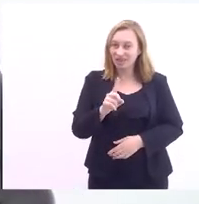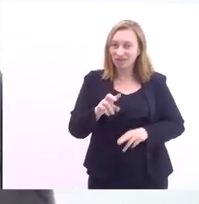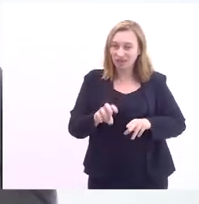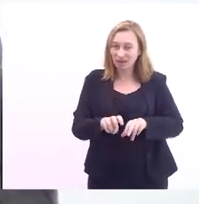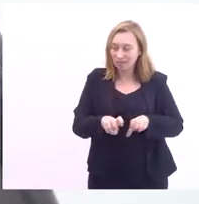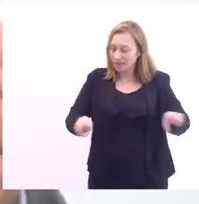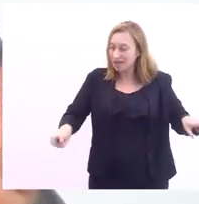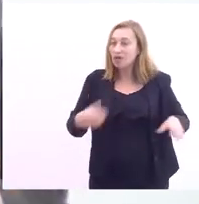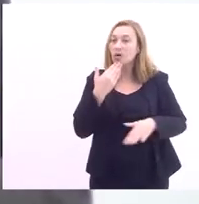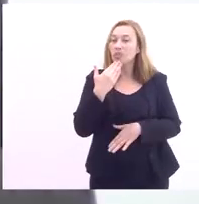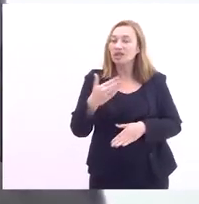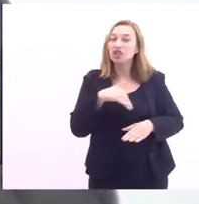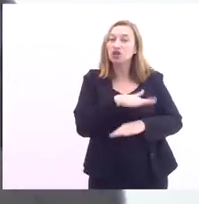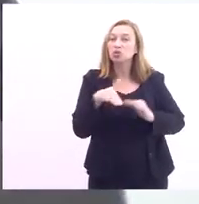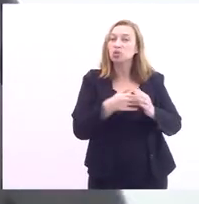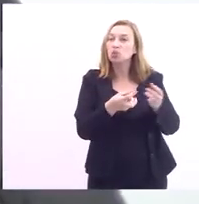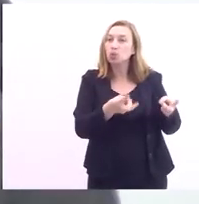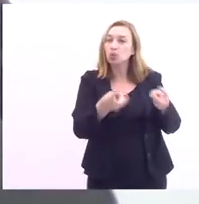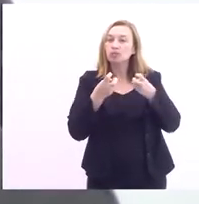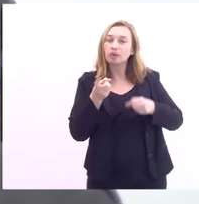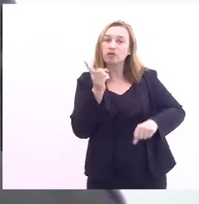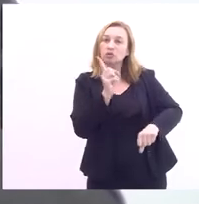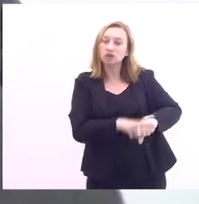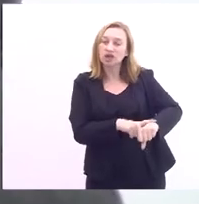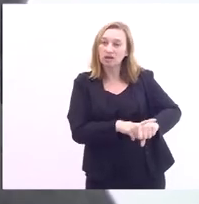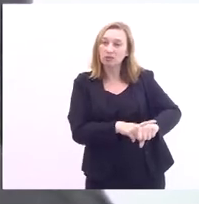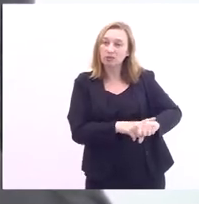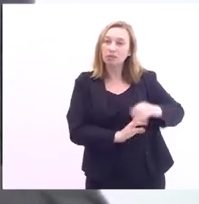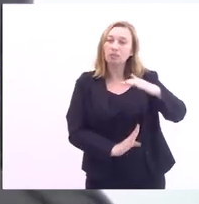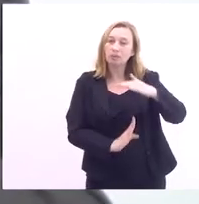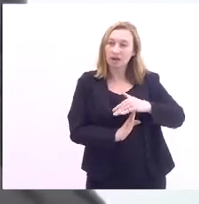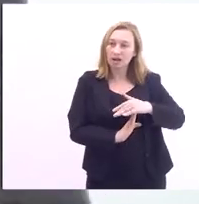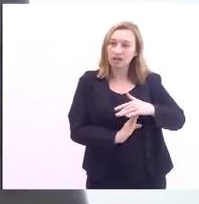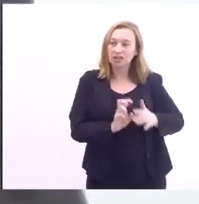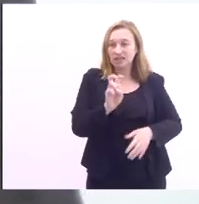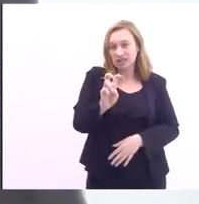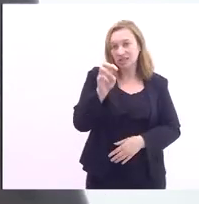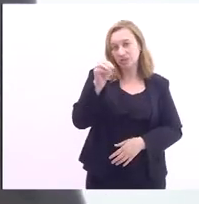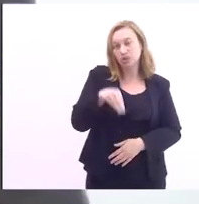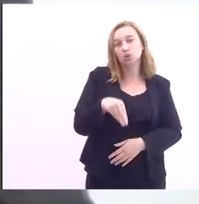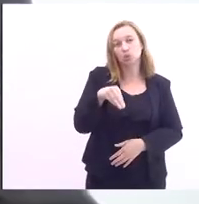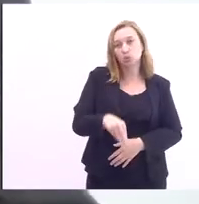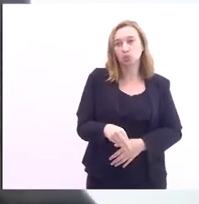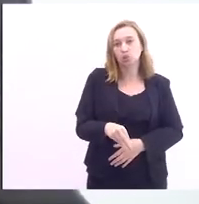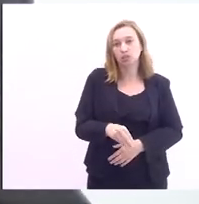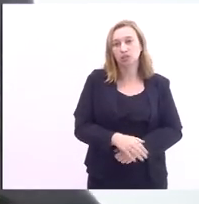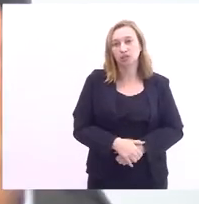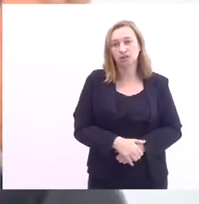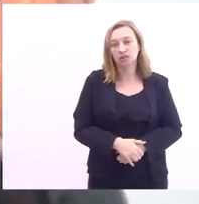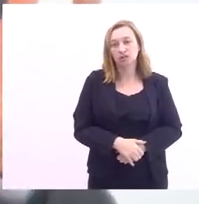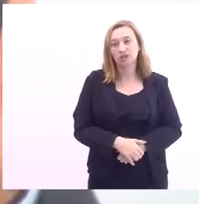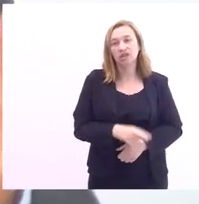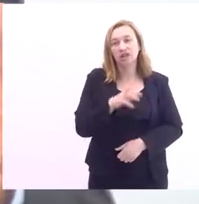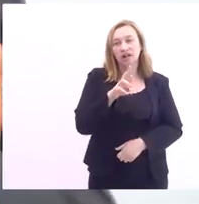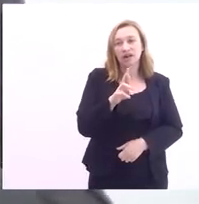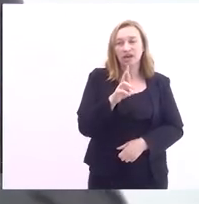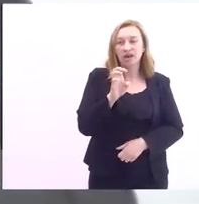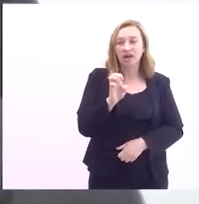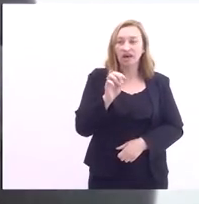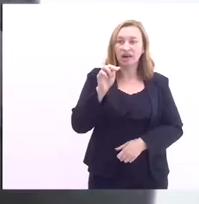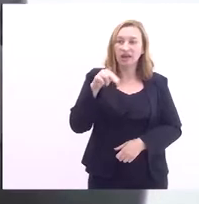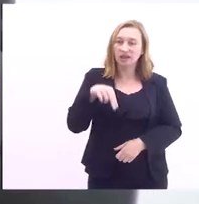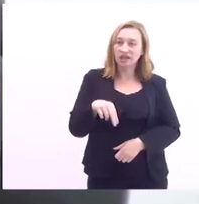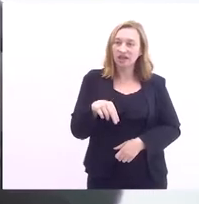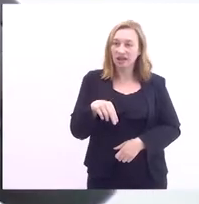que todos observem o tempo máximo de 5 minutos. Então, Renan, com a palavra. Para